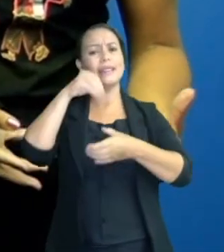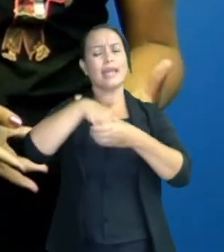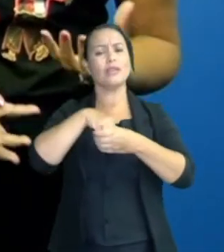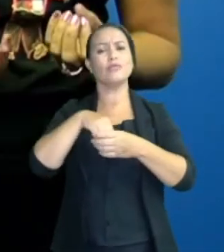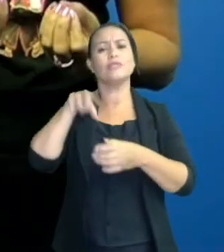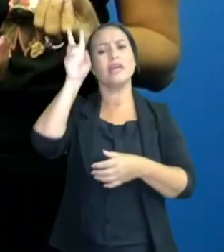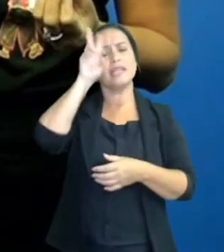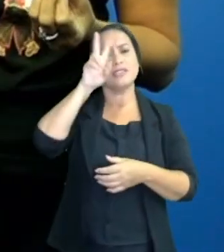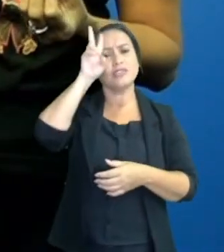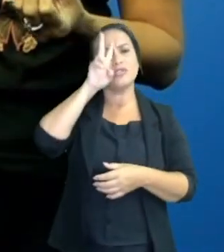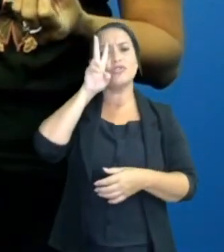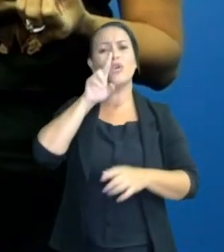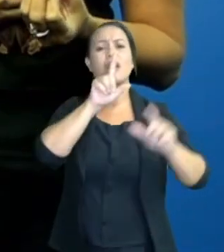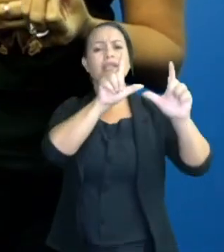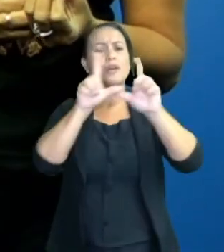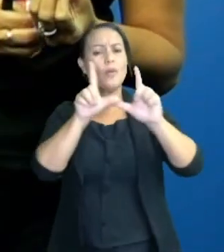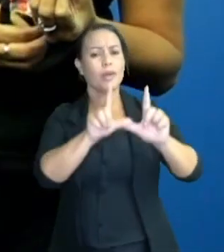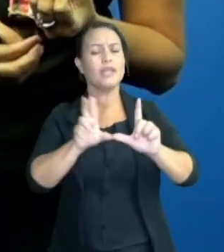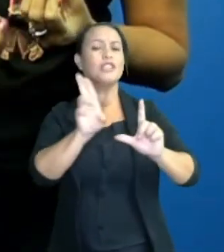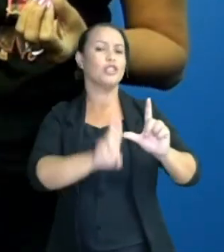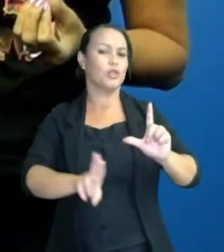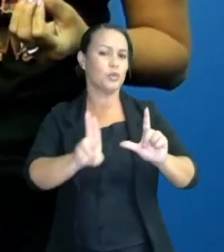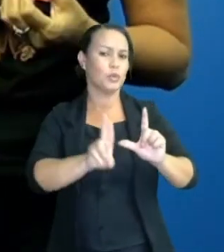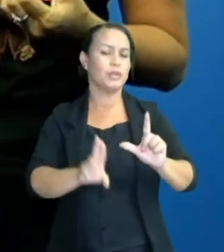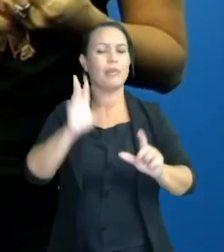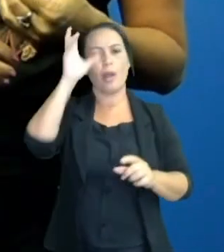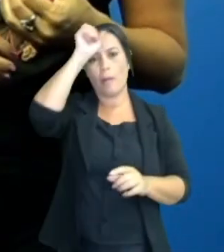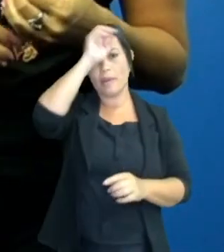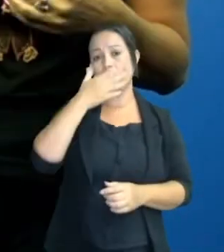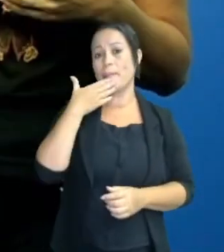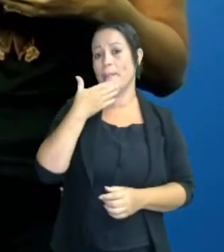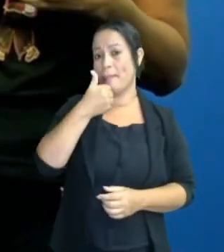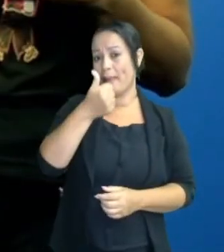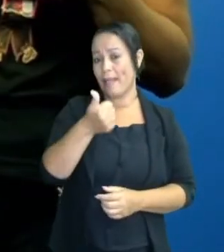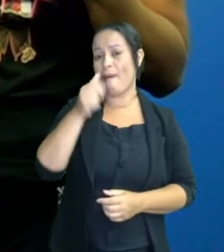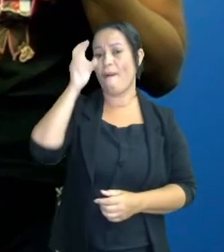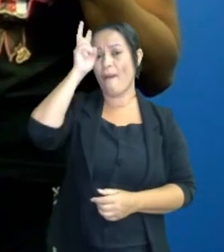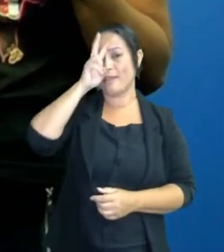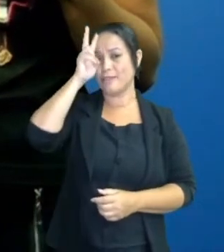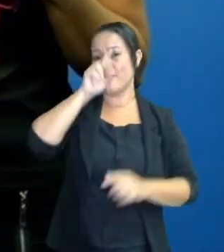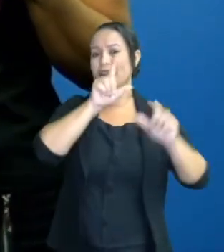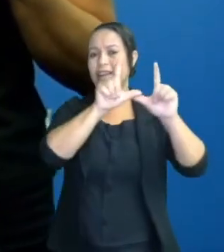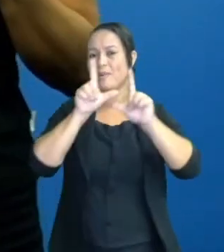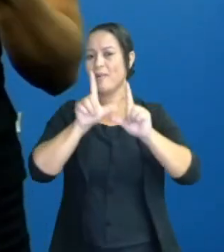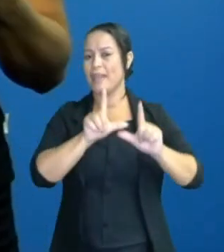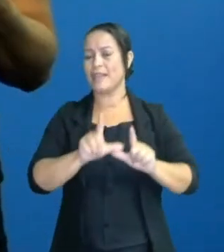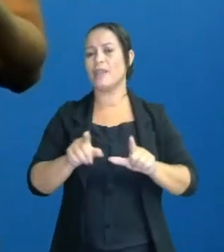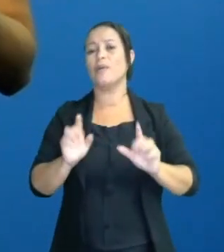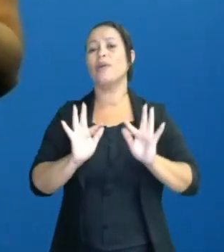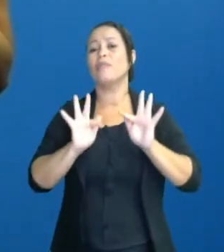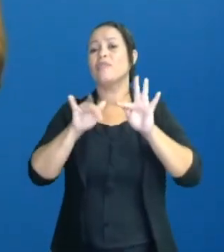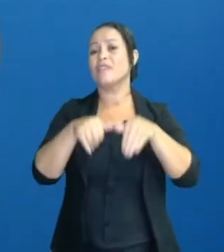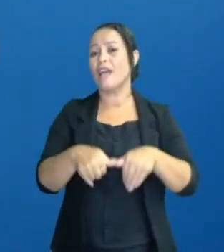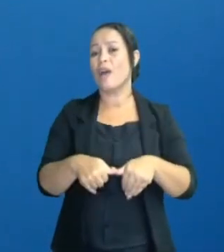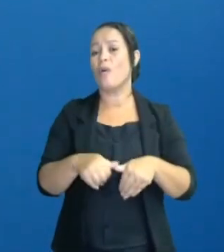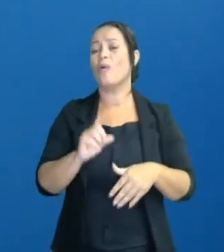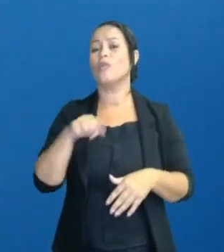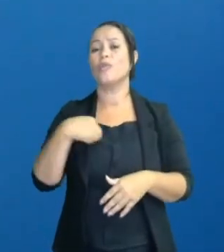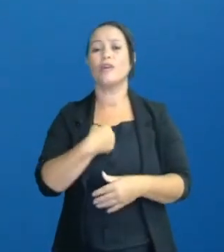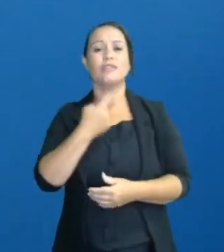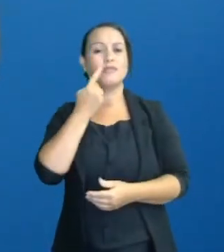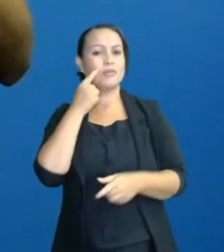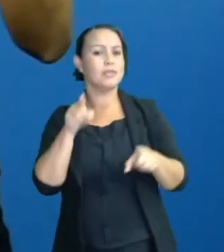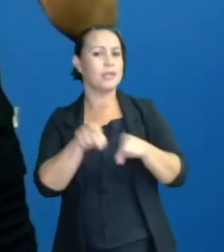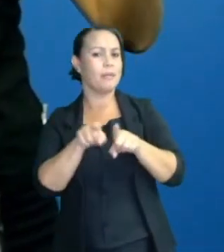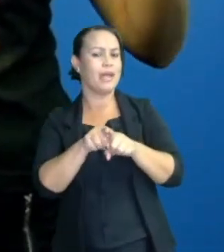histórias em quadrinhos, que a gente faz uso deles para compreender melhor a história em quadrinhos. E por último, a gente viu que